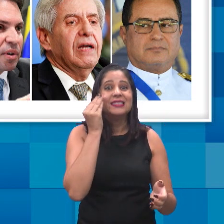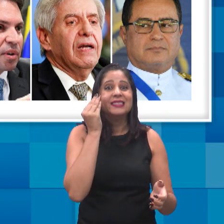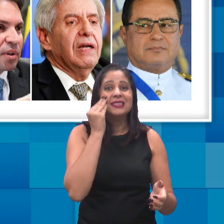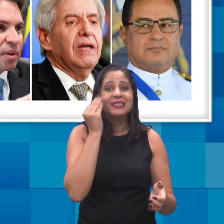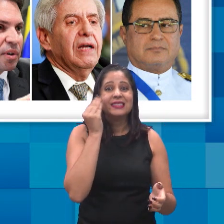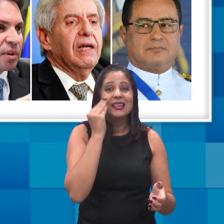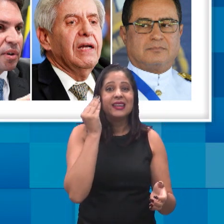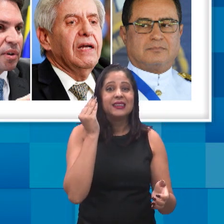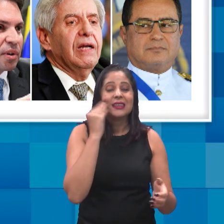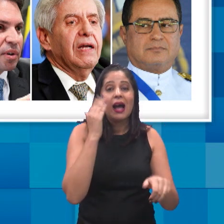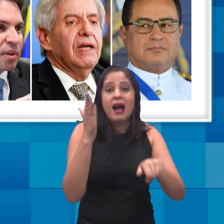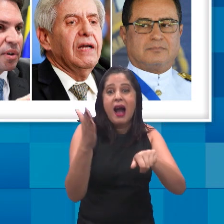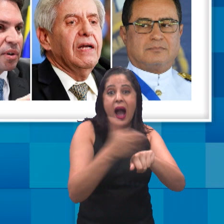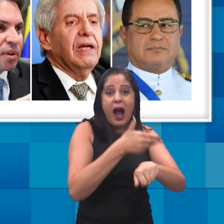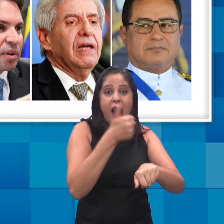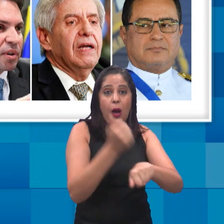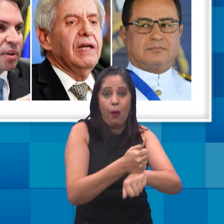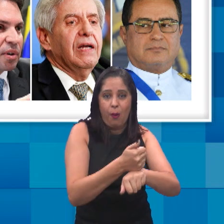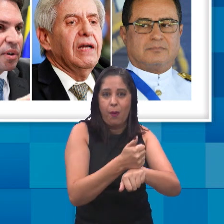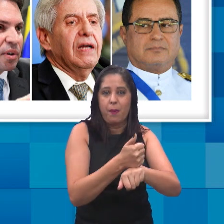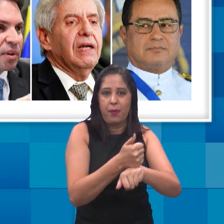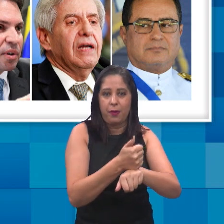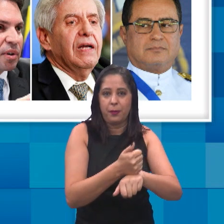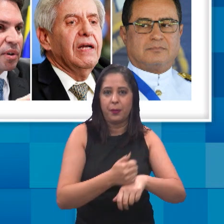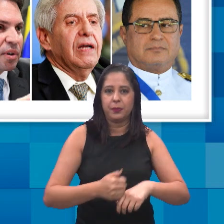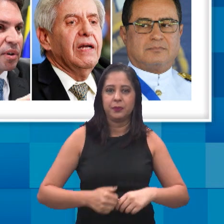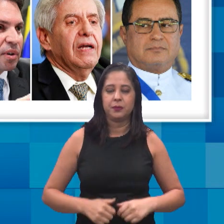novas tentativas de golpe.